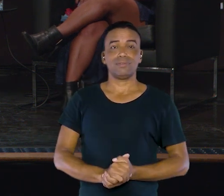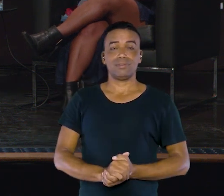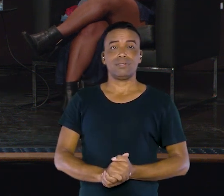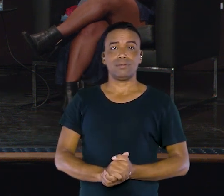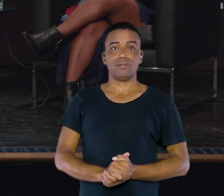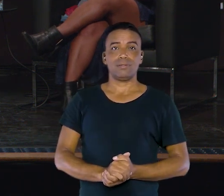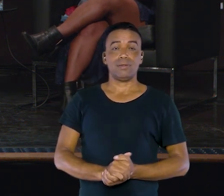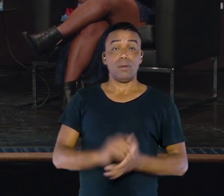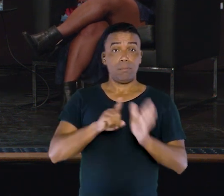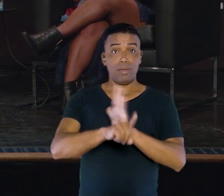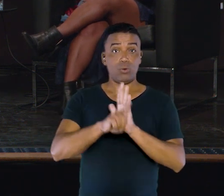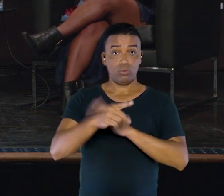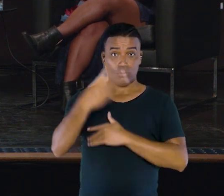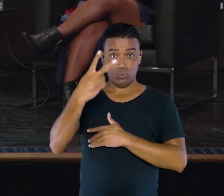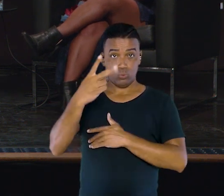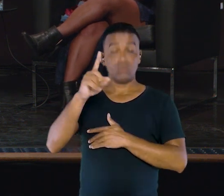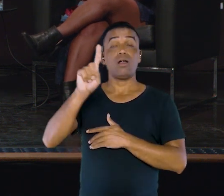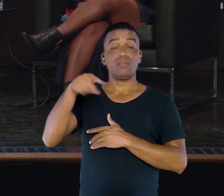Ah, tudo bem.